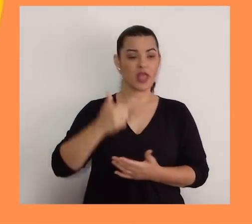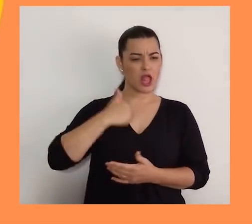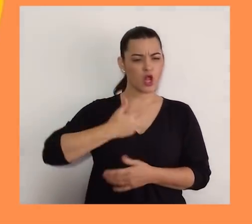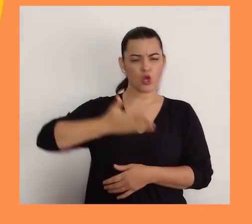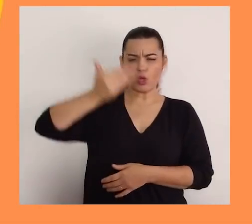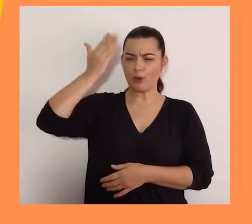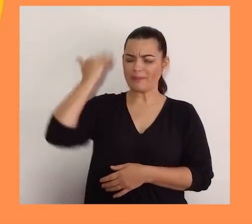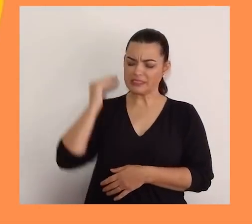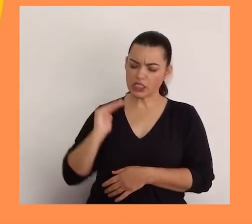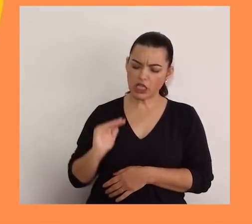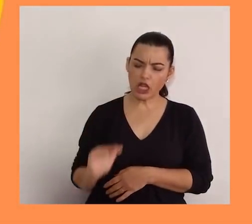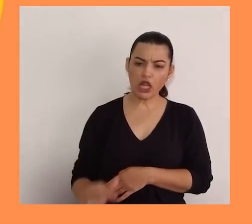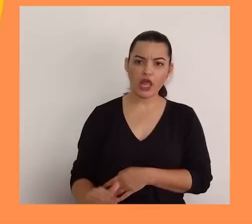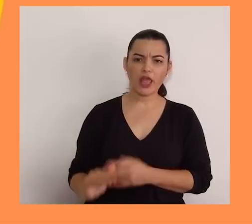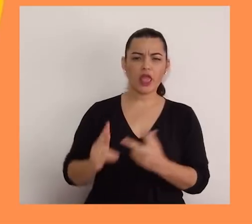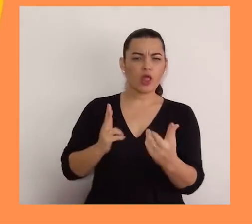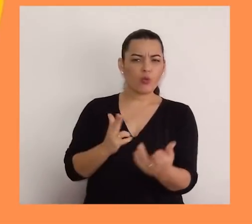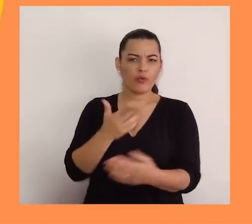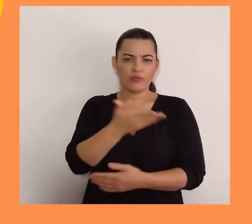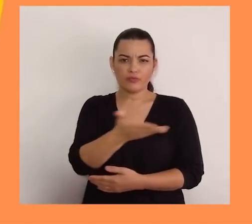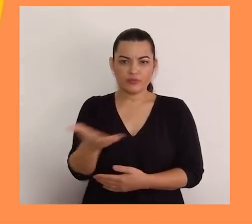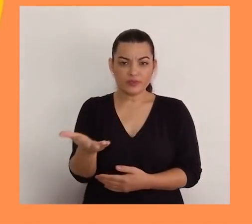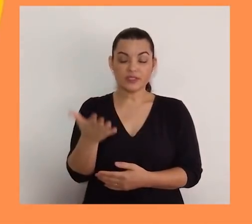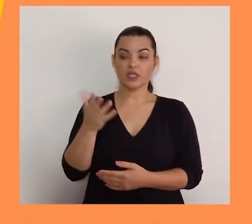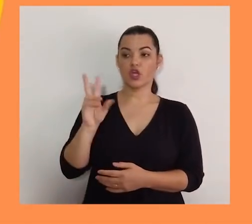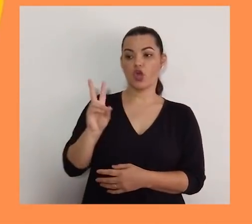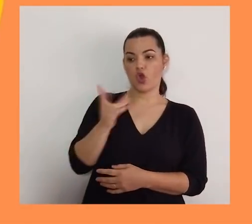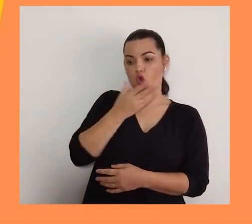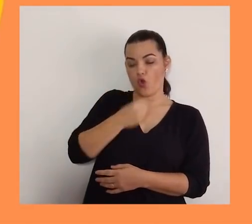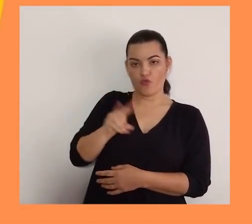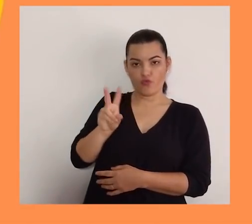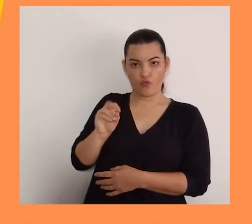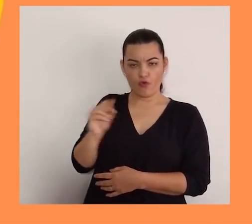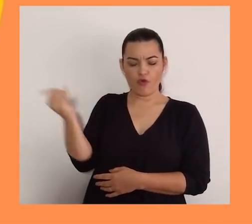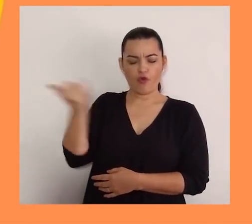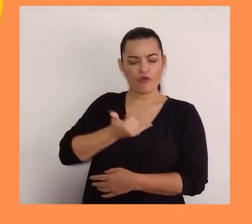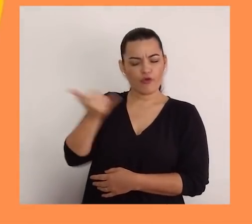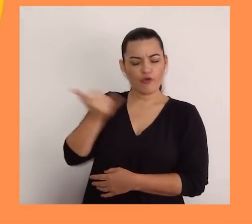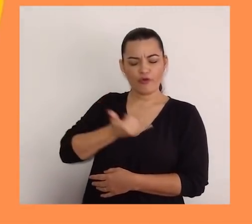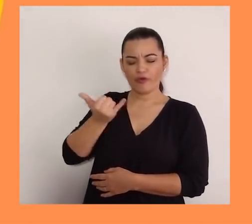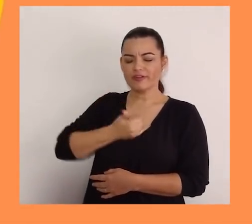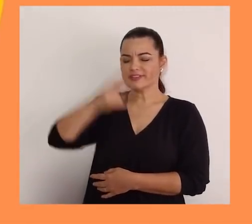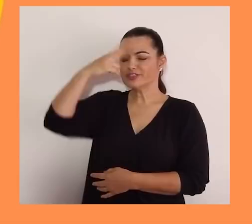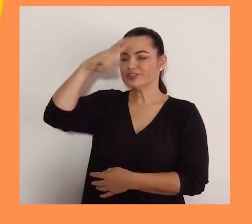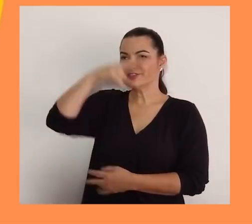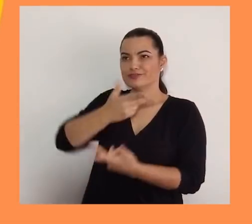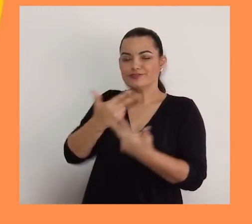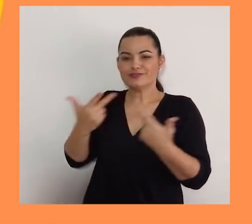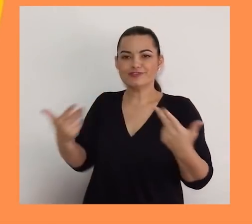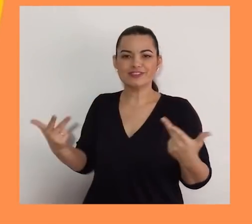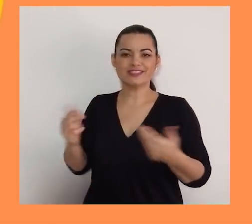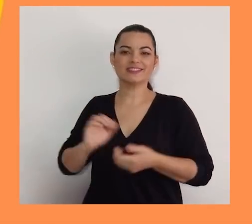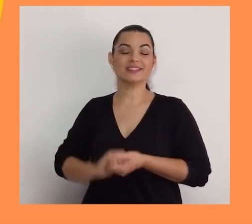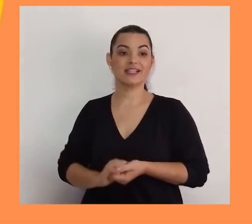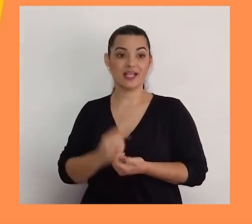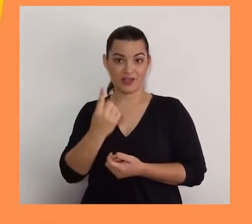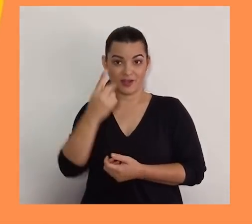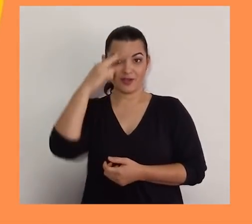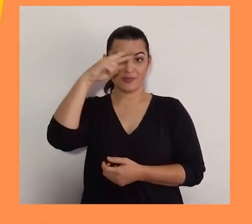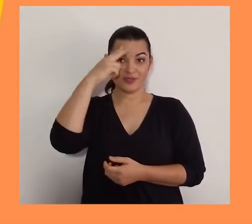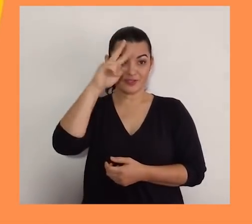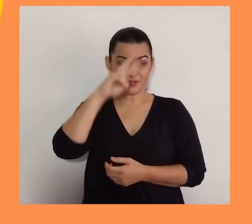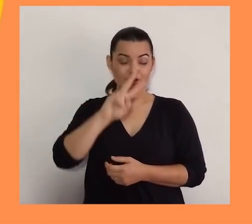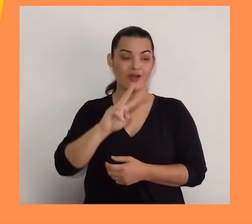o livro. Esse livro foi produzido pela editora Moderna. Vamos